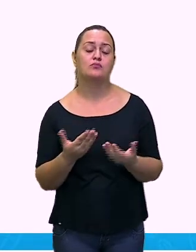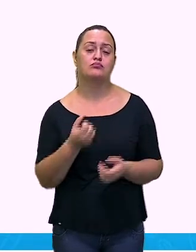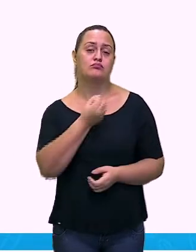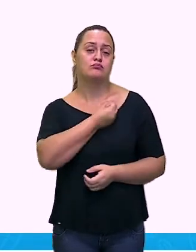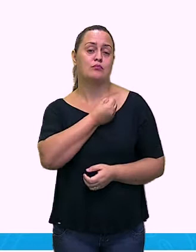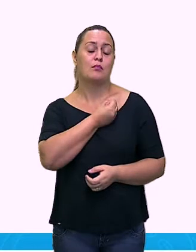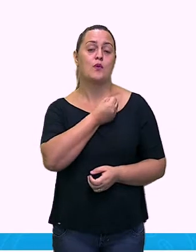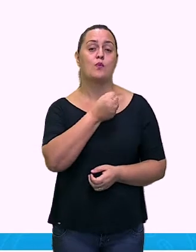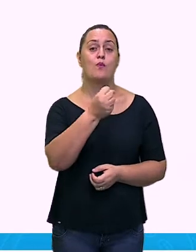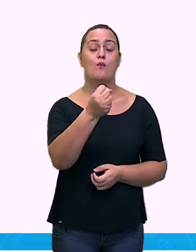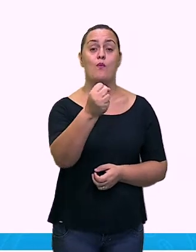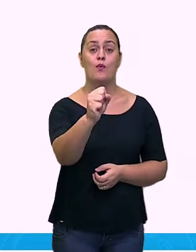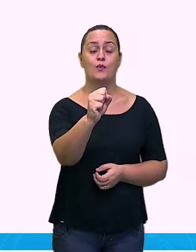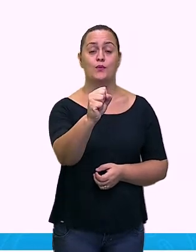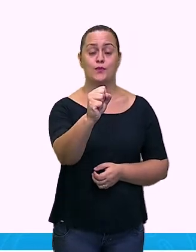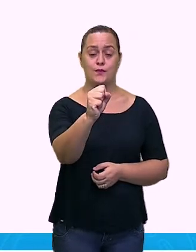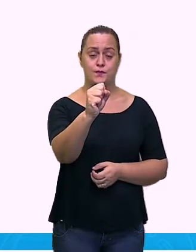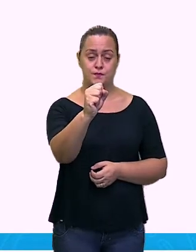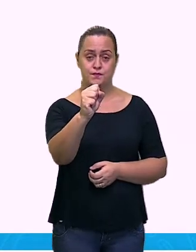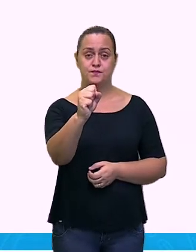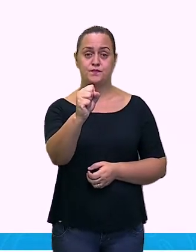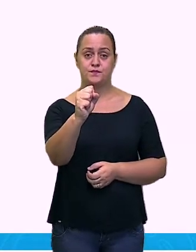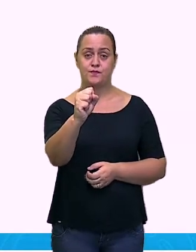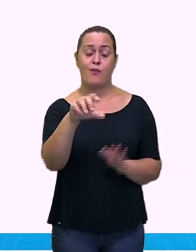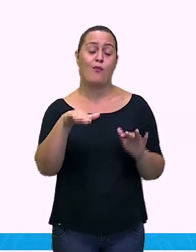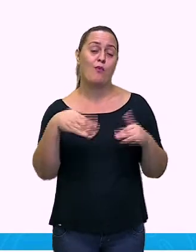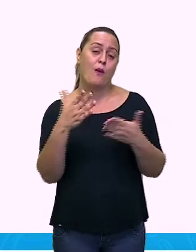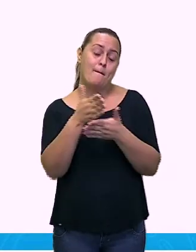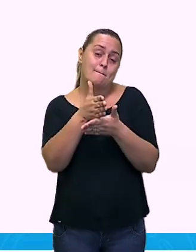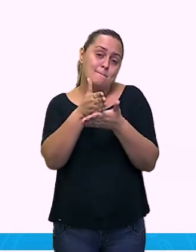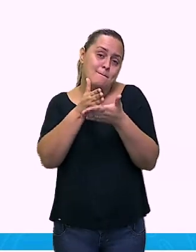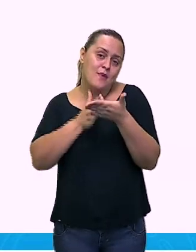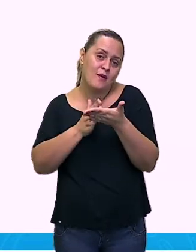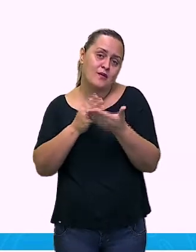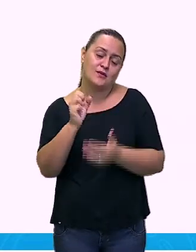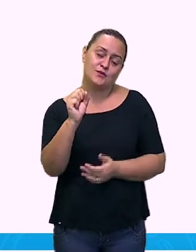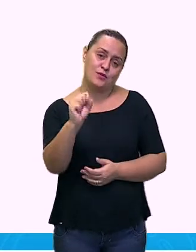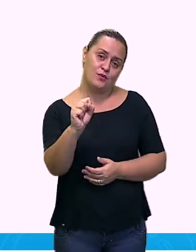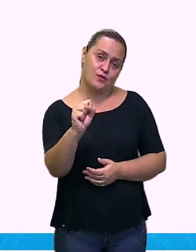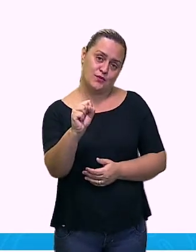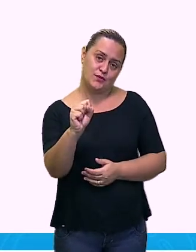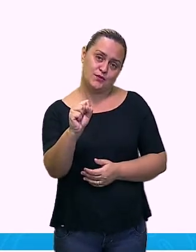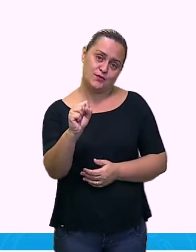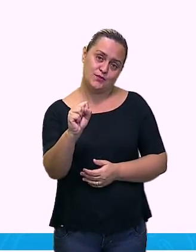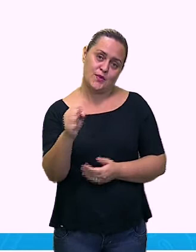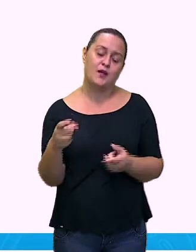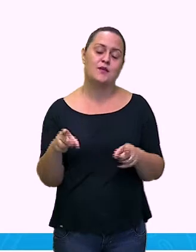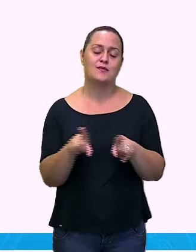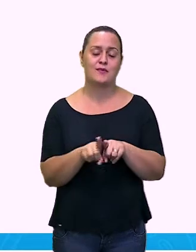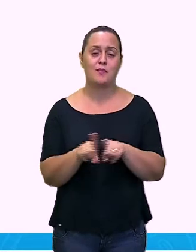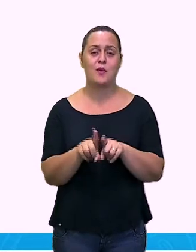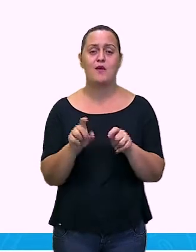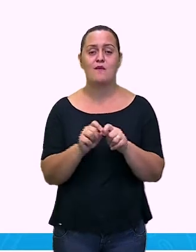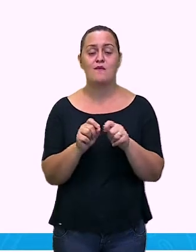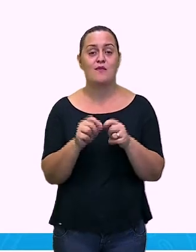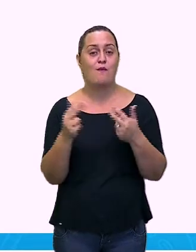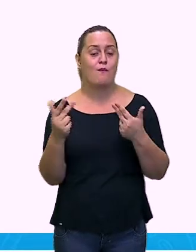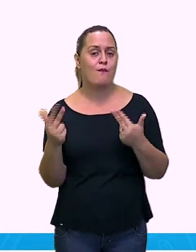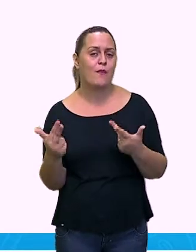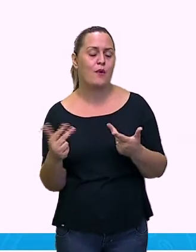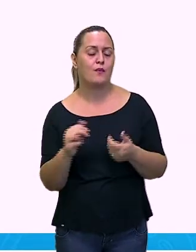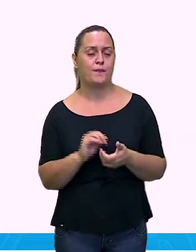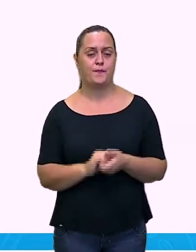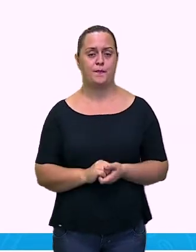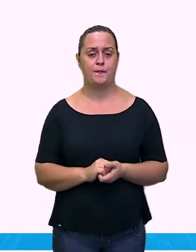é E aí é o número 8 Então nós vamos representar essa quantidade aqui ó